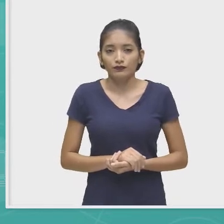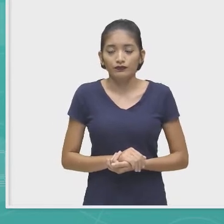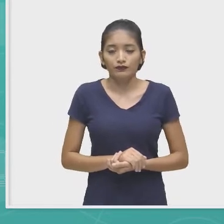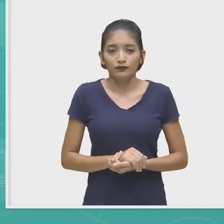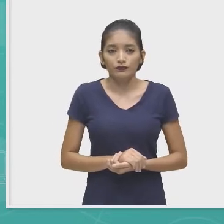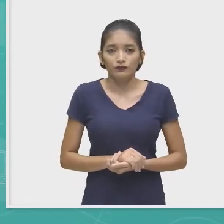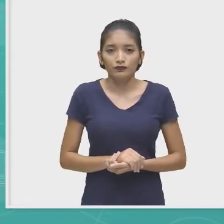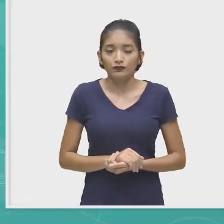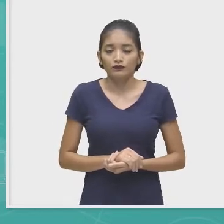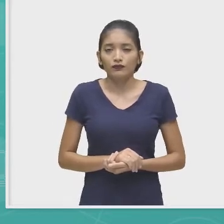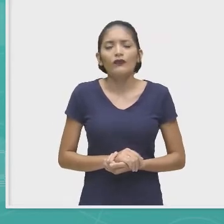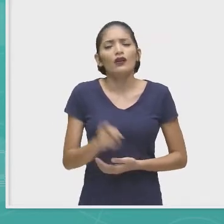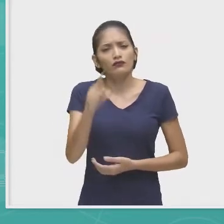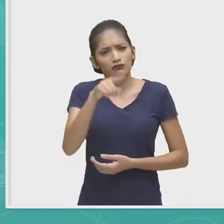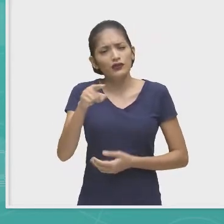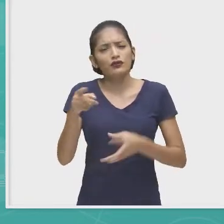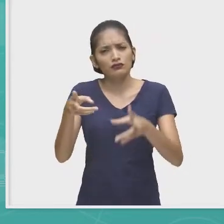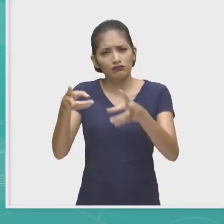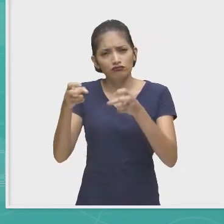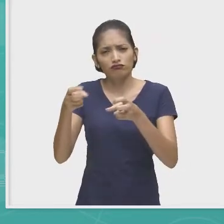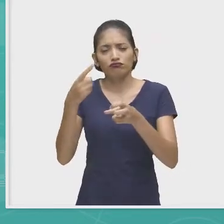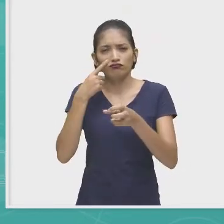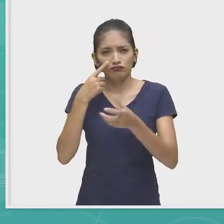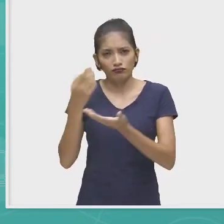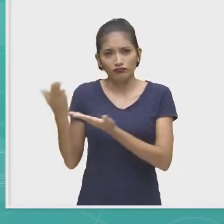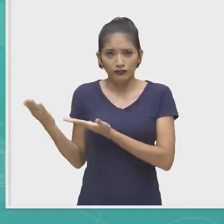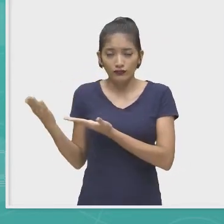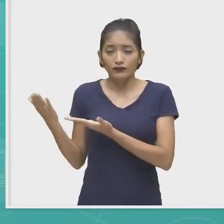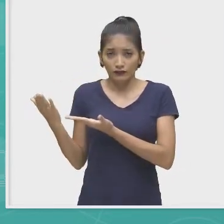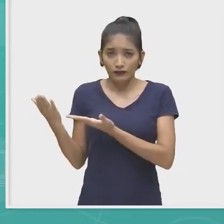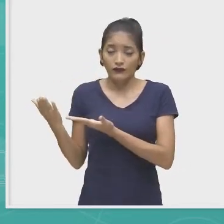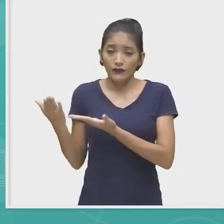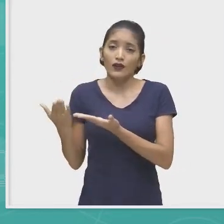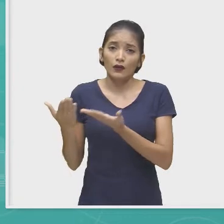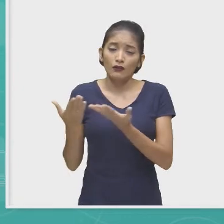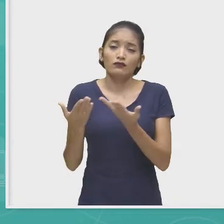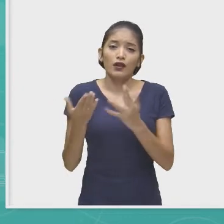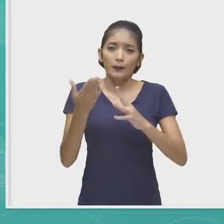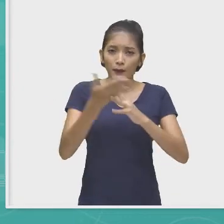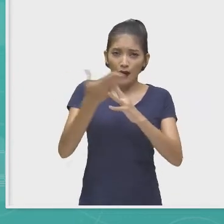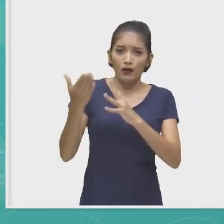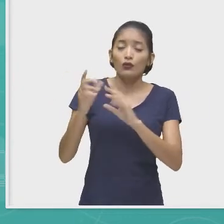Então, a gente observa aqui, que o complemento das parcelas